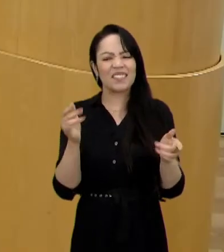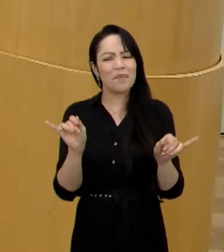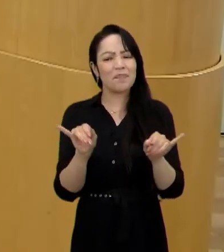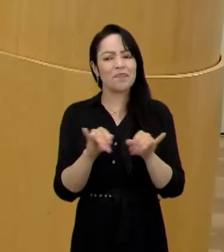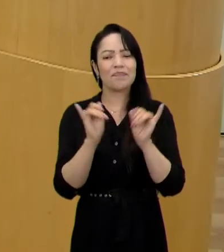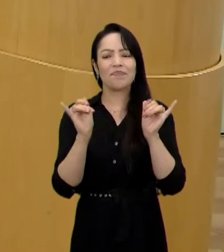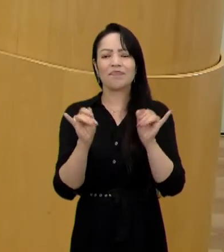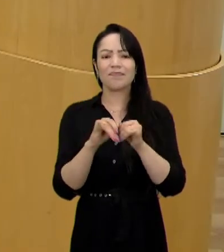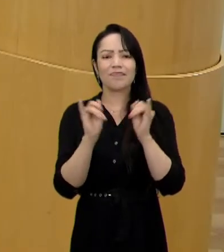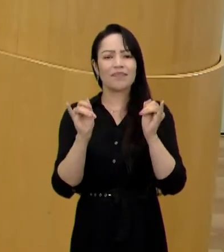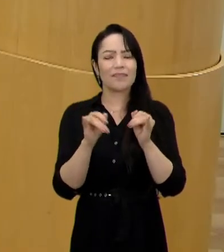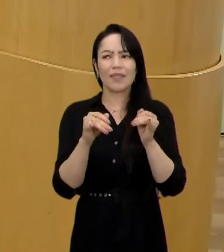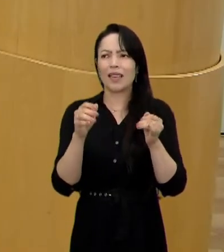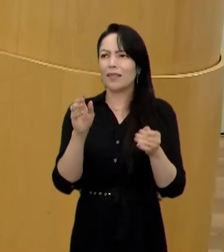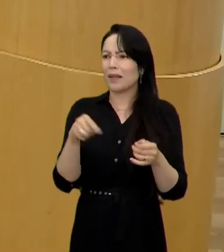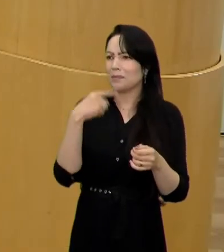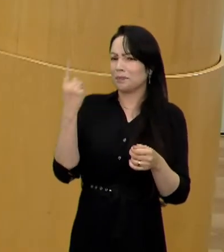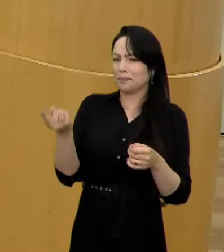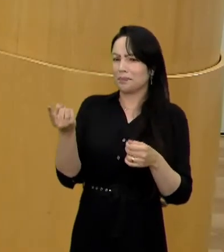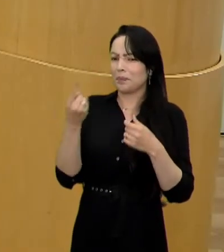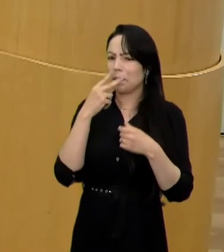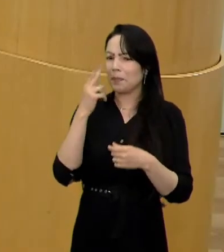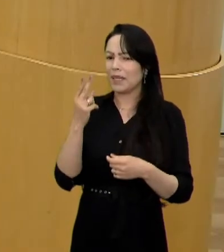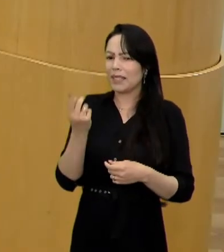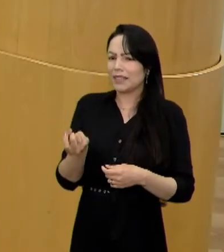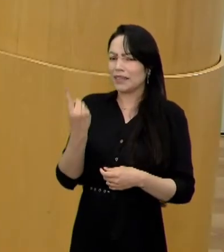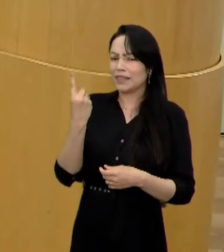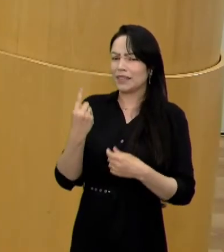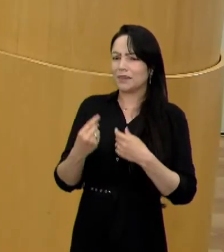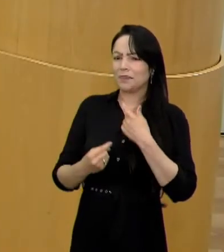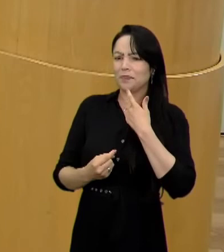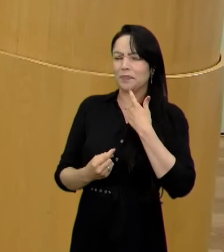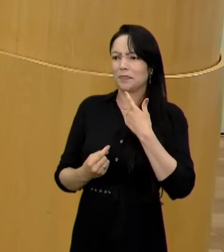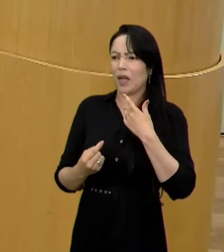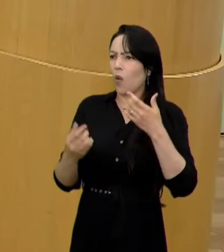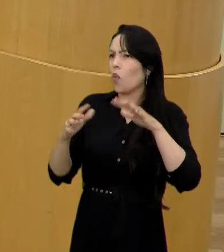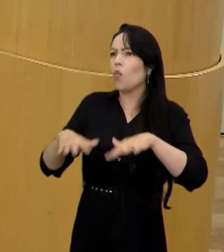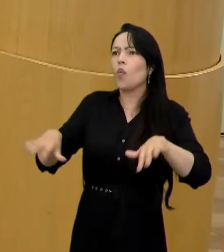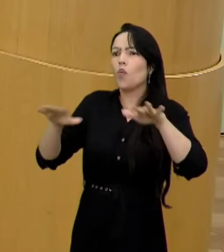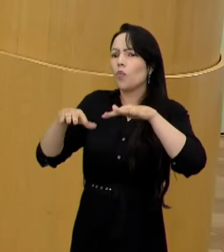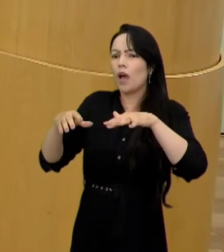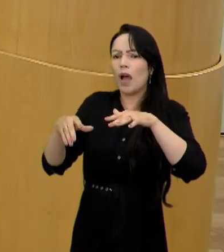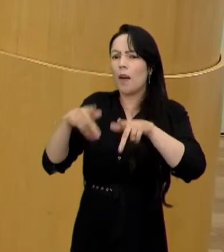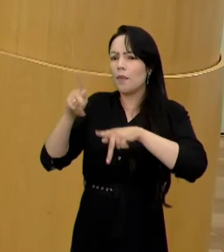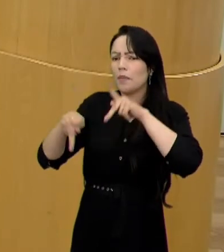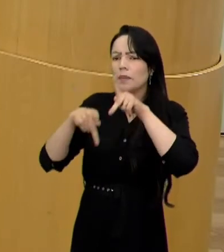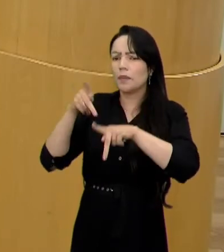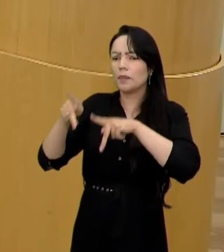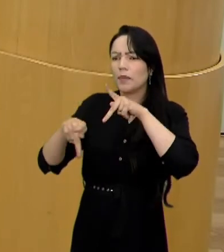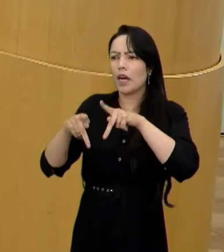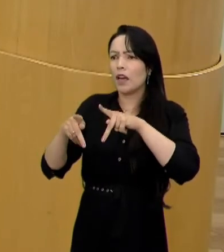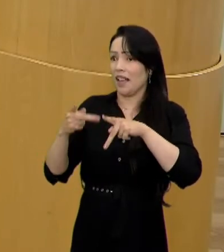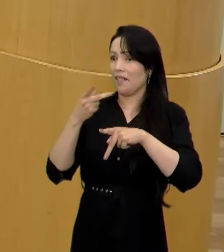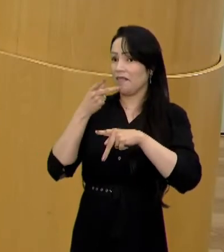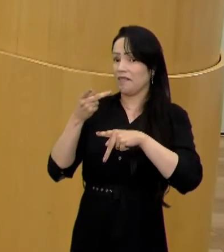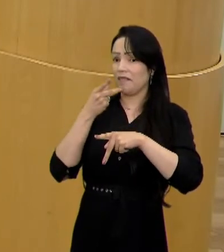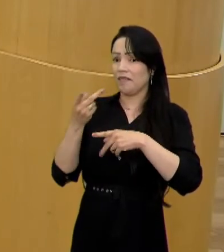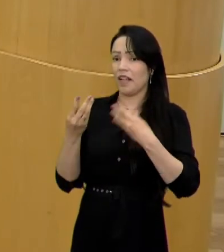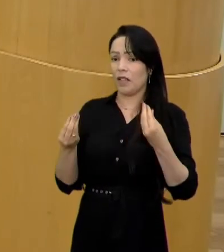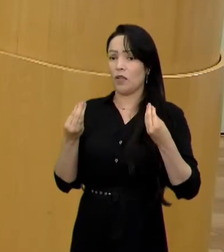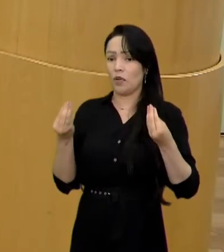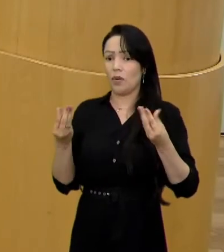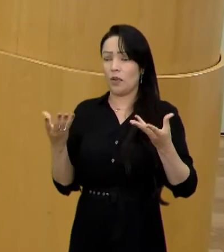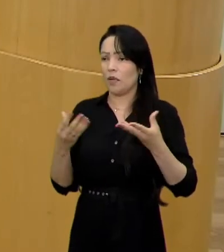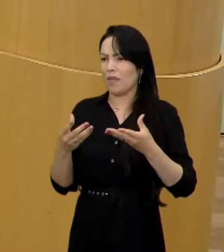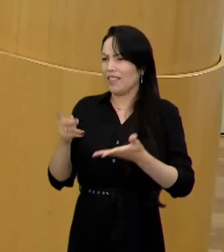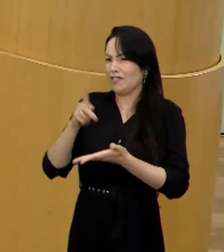eles vão para um lado assim, como se a grande parte da população falasse de um modo que